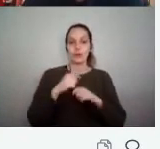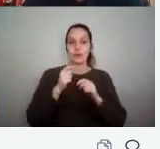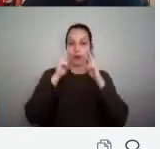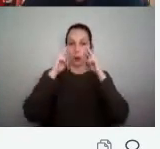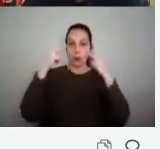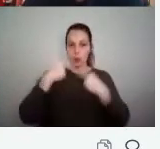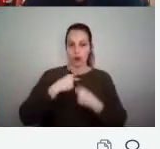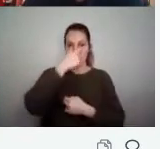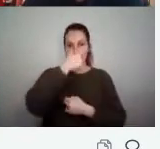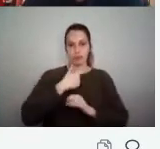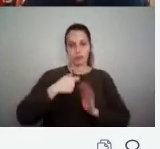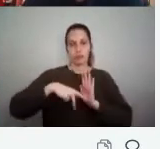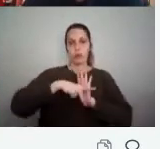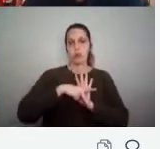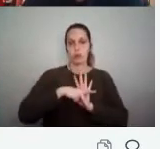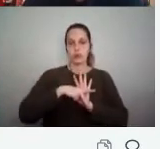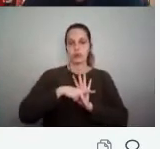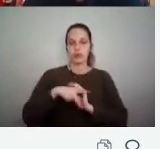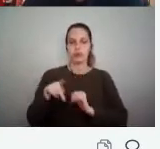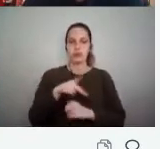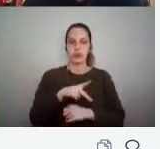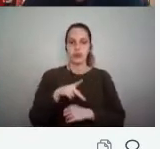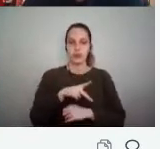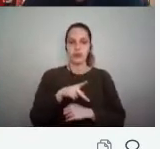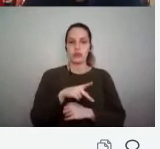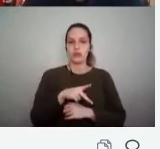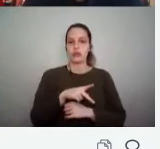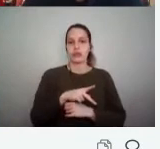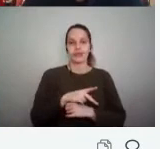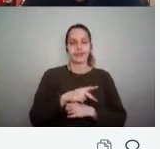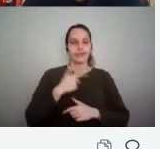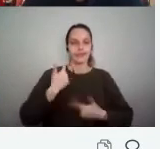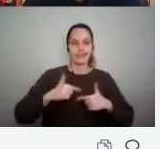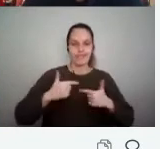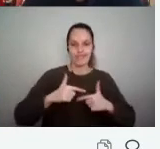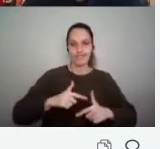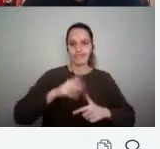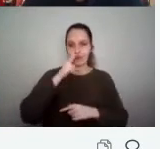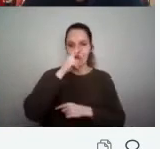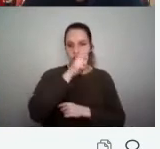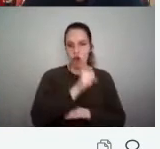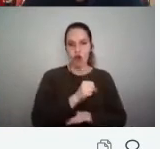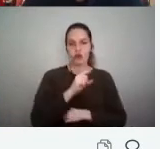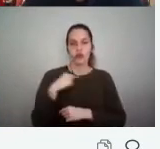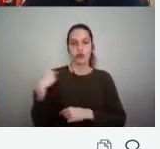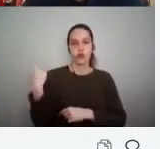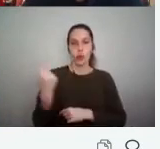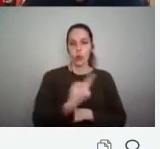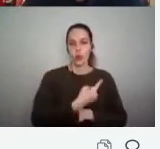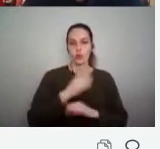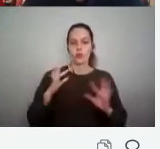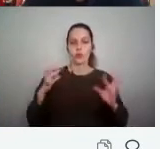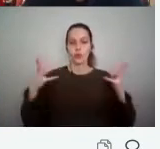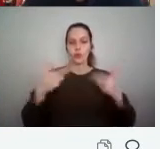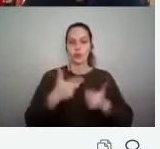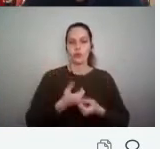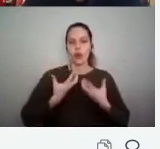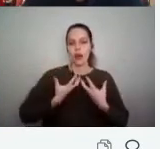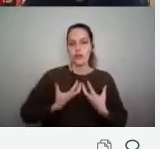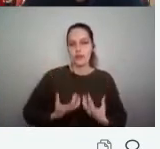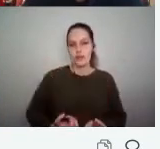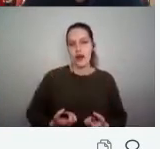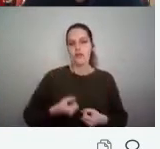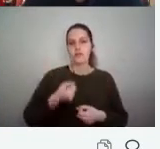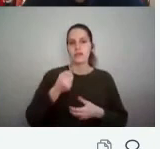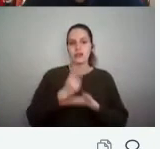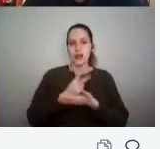os docentes fazem muito, estamos todos exaustos, sendo convocados a nos reinventar o tempo inteiro, e por isso que